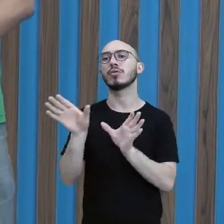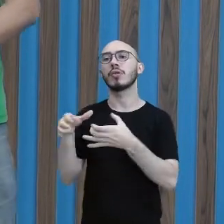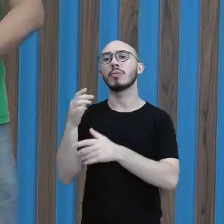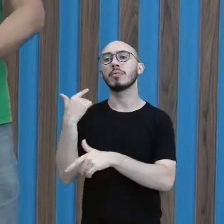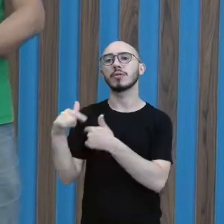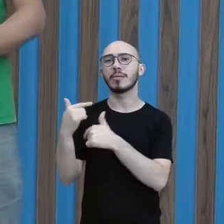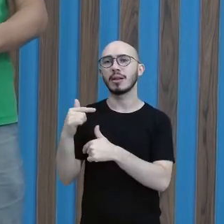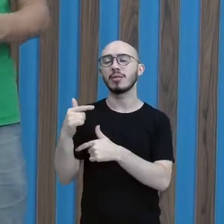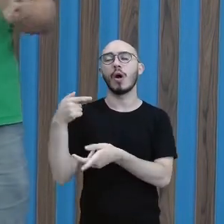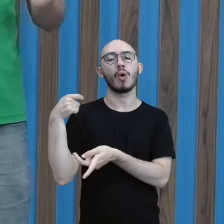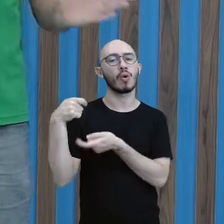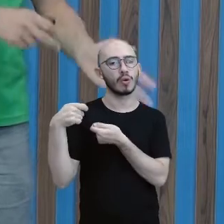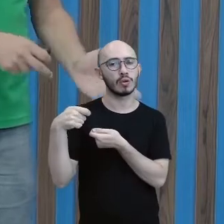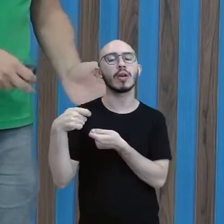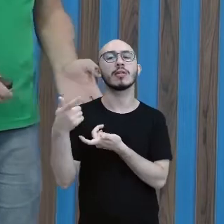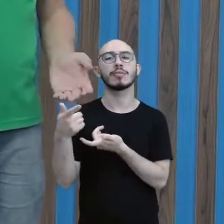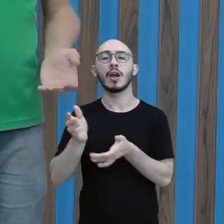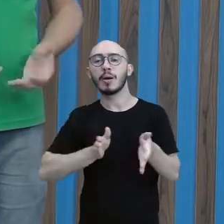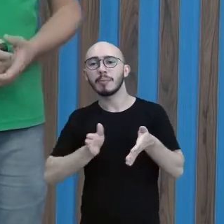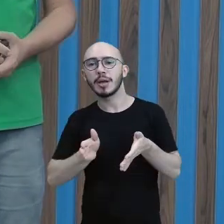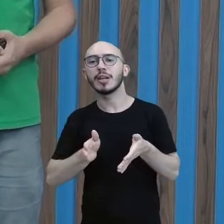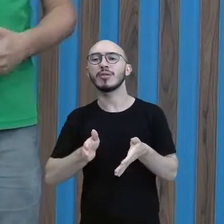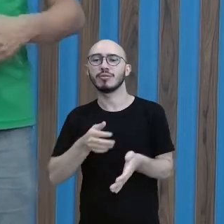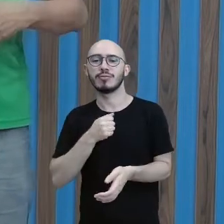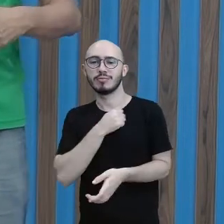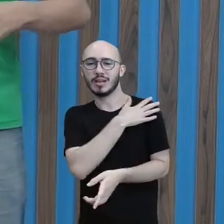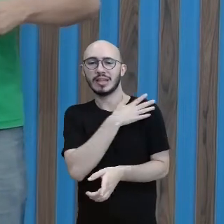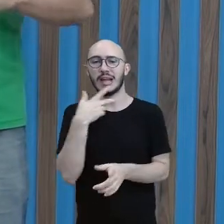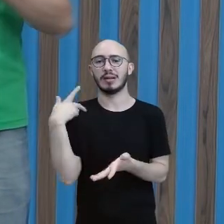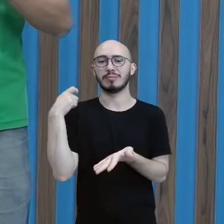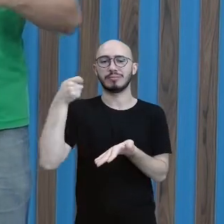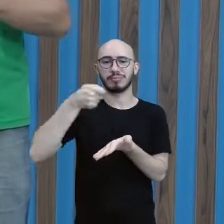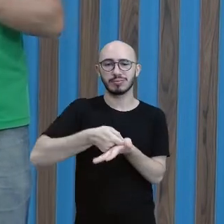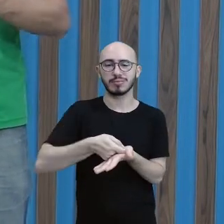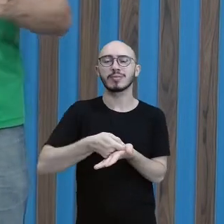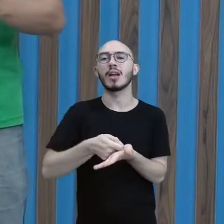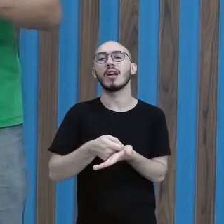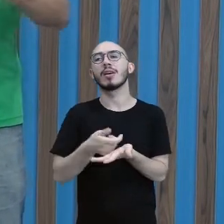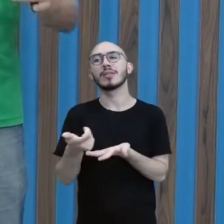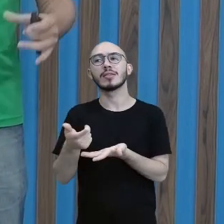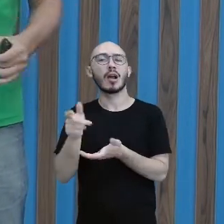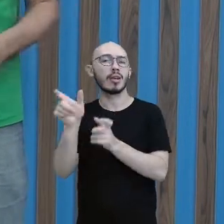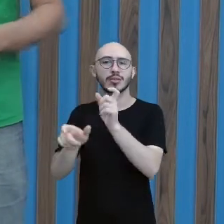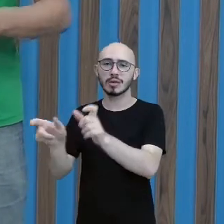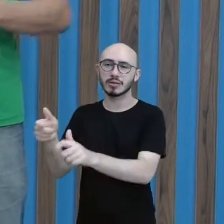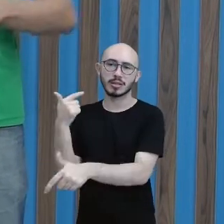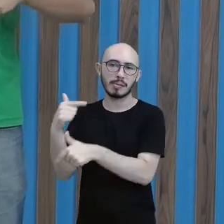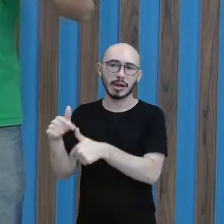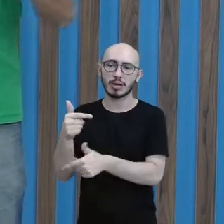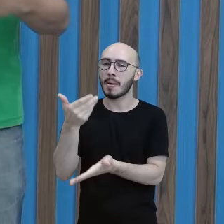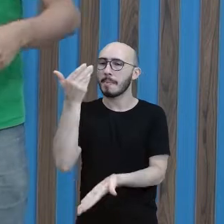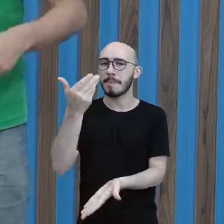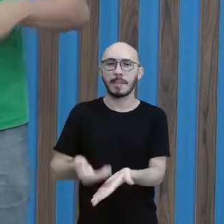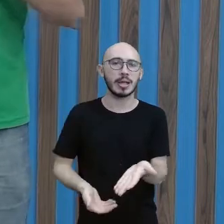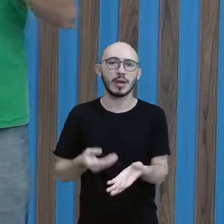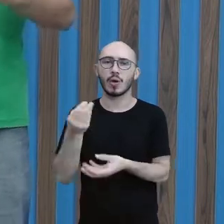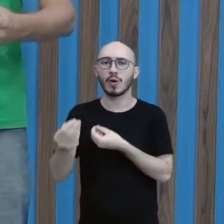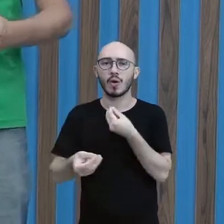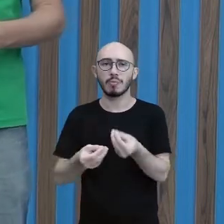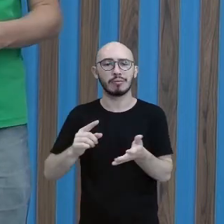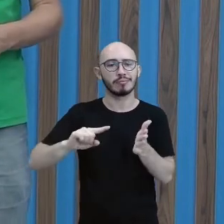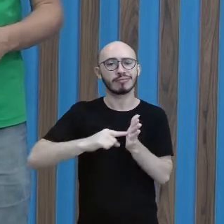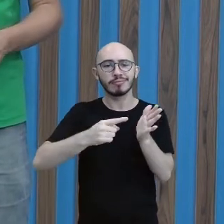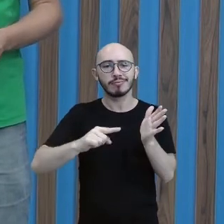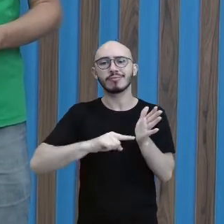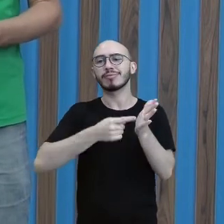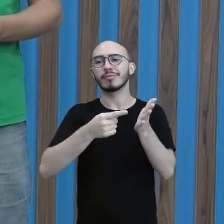controlados. Na ditadura militar também, né, os trabalhadores perderam essa possibilidade de questionar, de brigar